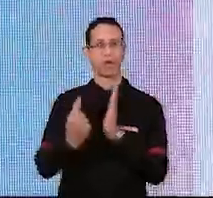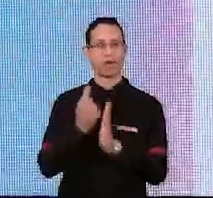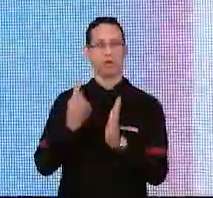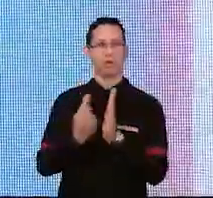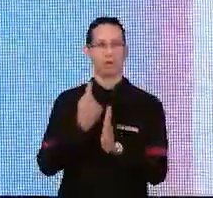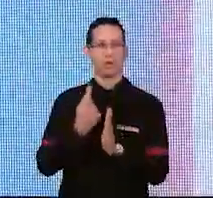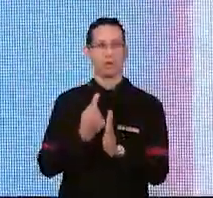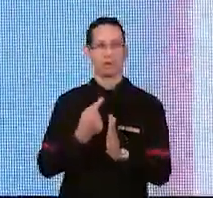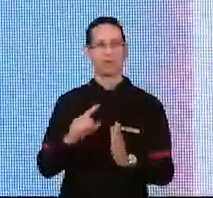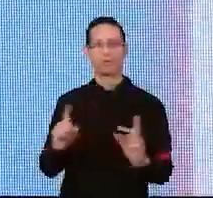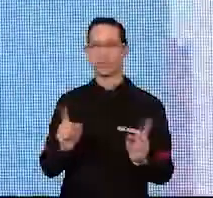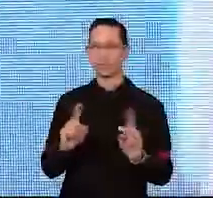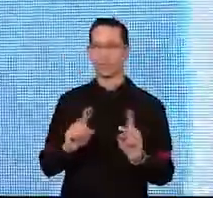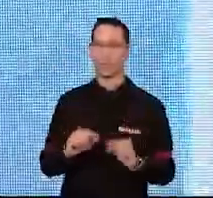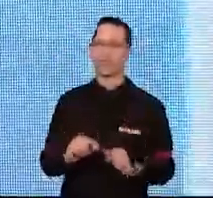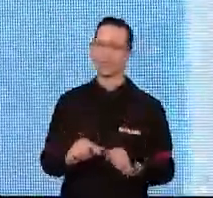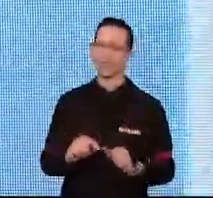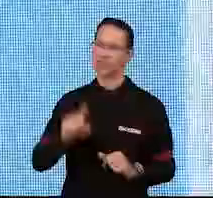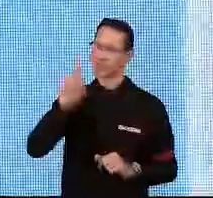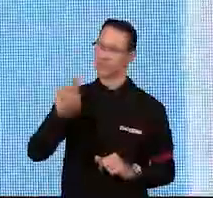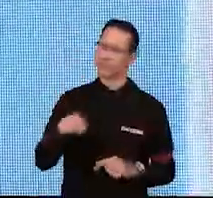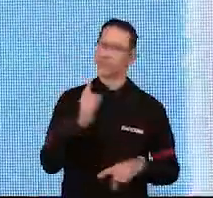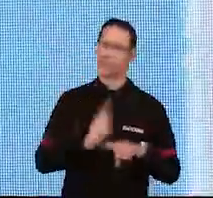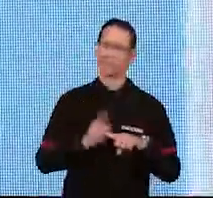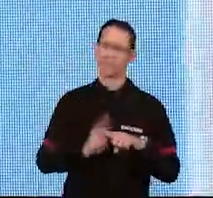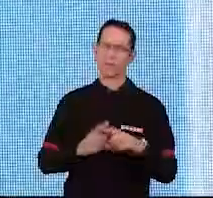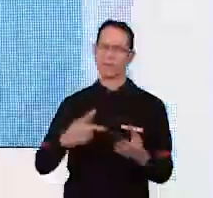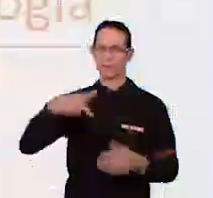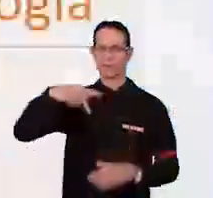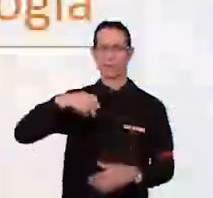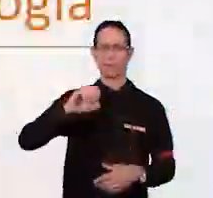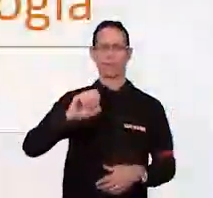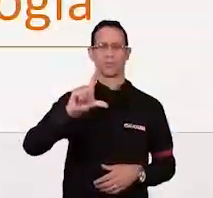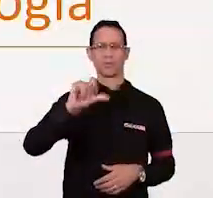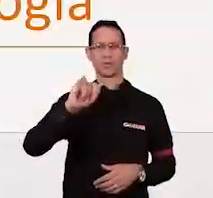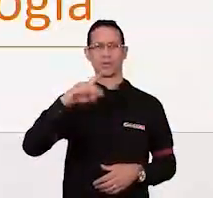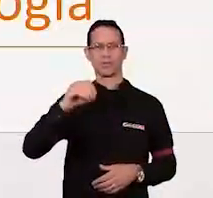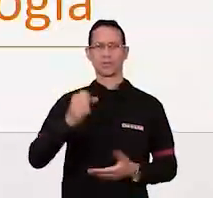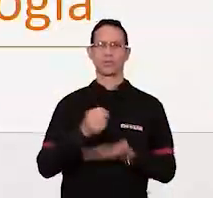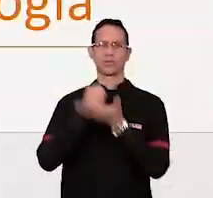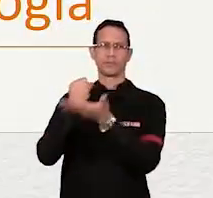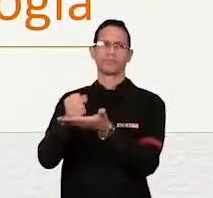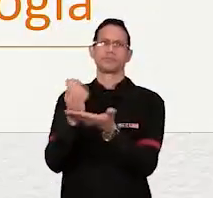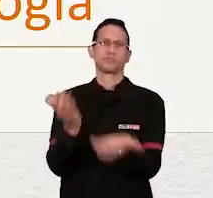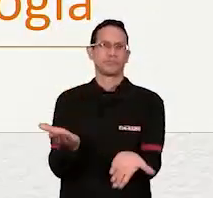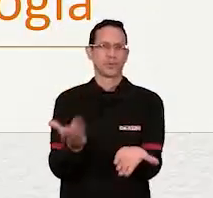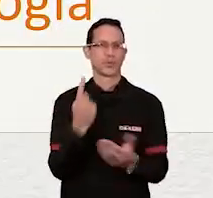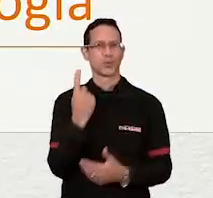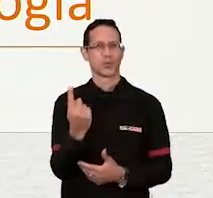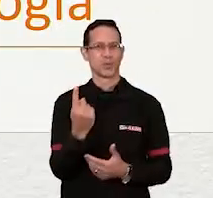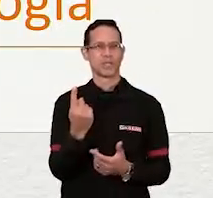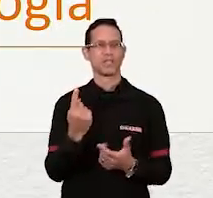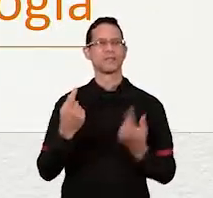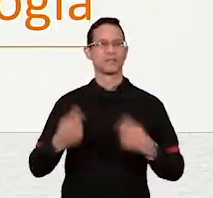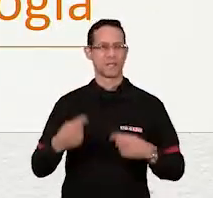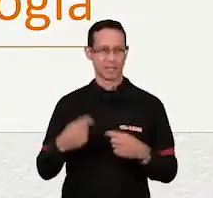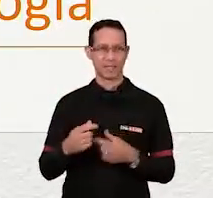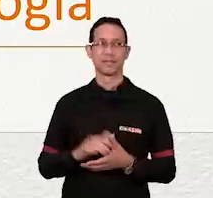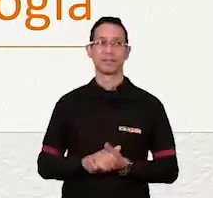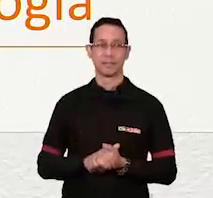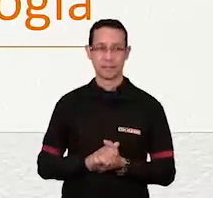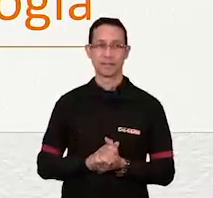estou fechando colisteatoma e é colisteatoma, porque está mandando só o pólipo. Se mandar só o pólipo, o resultado será pólipo. Acho que a ponteira